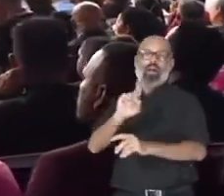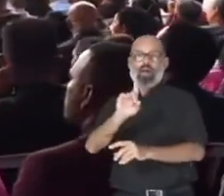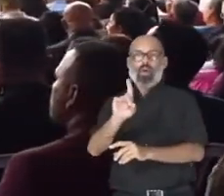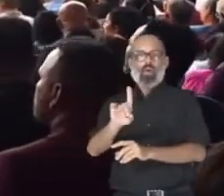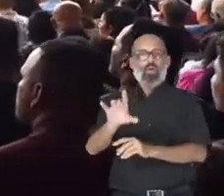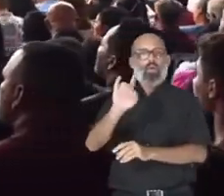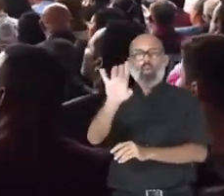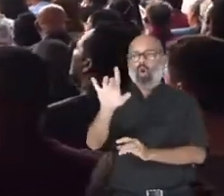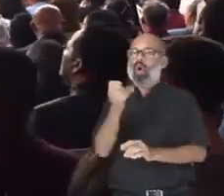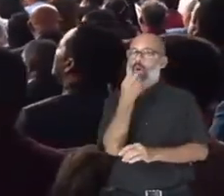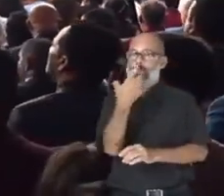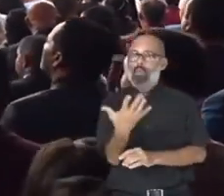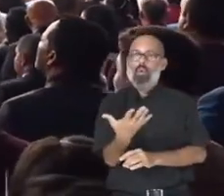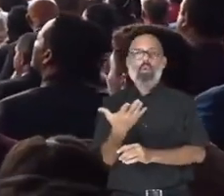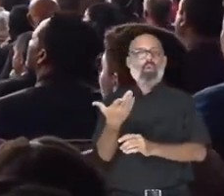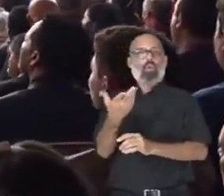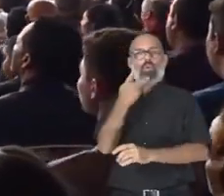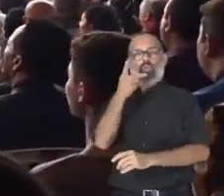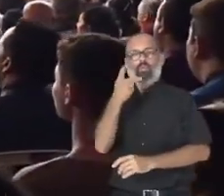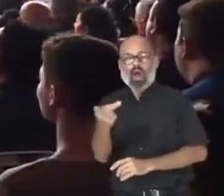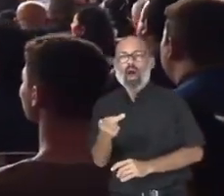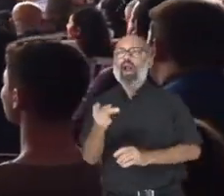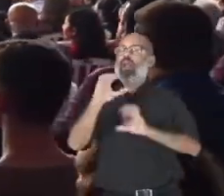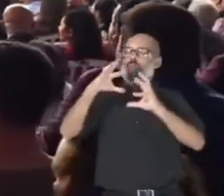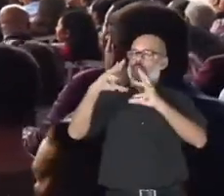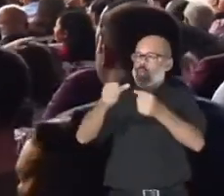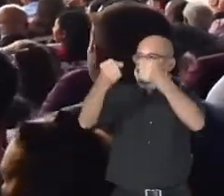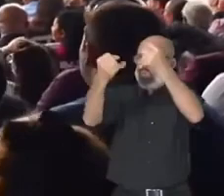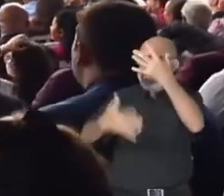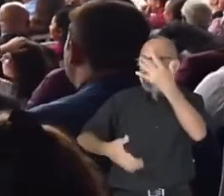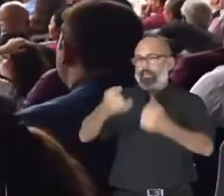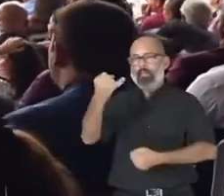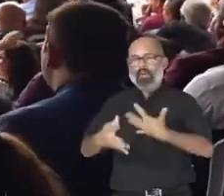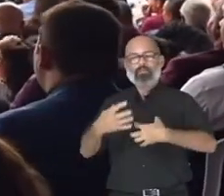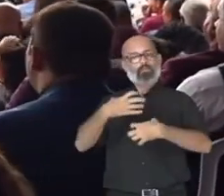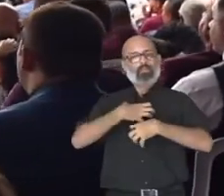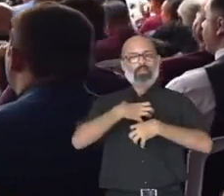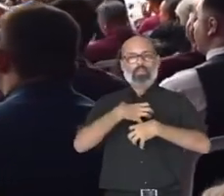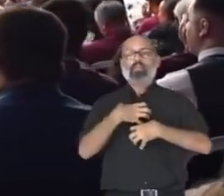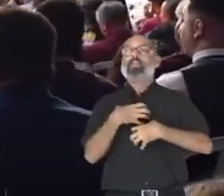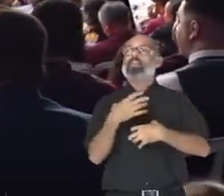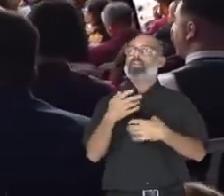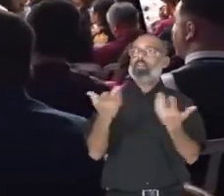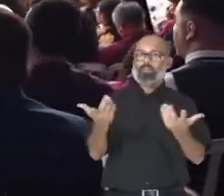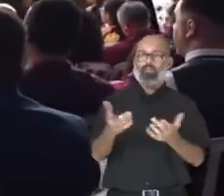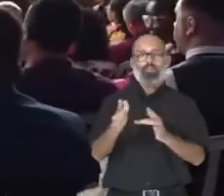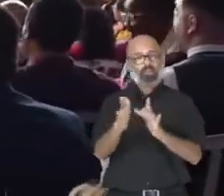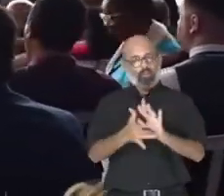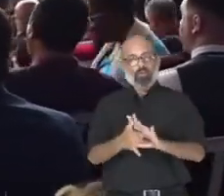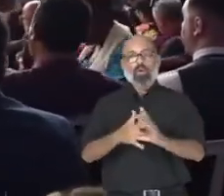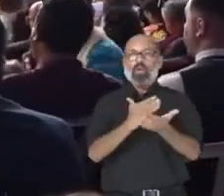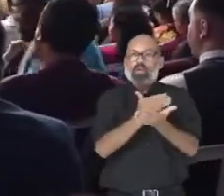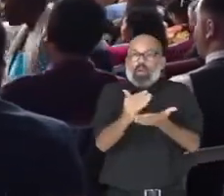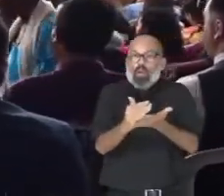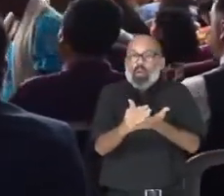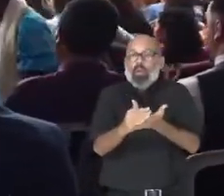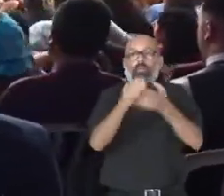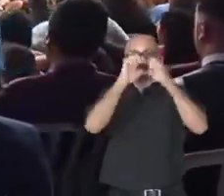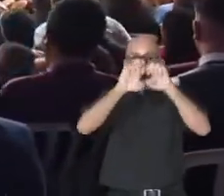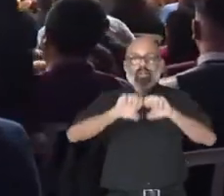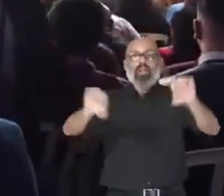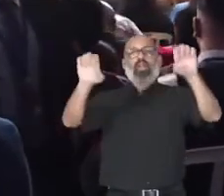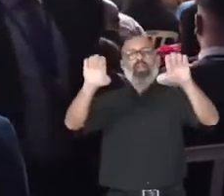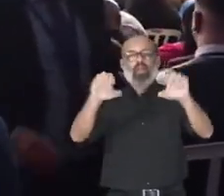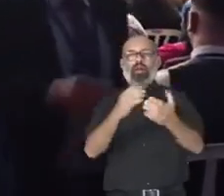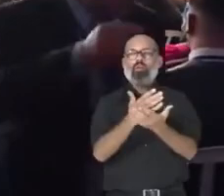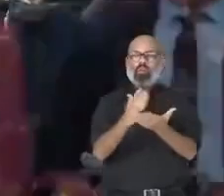ele era apenas um bom orador. É que tudo que ele falava fazia sentido a eles. Quem começa a ler os evangelhos, como eu